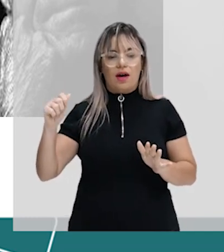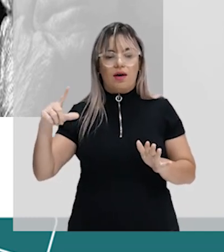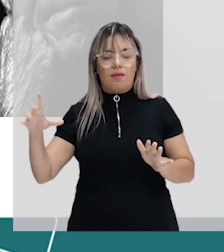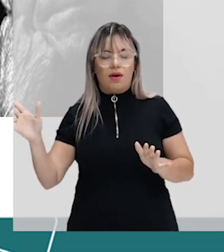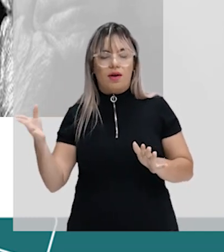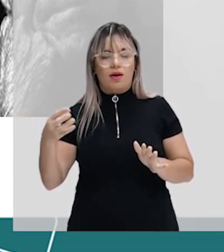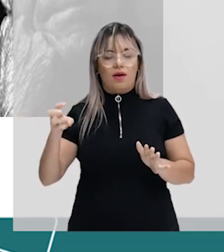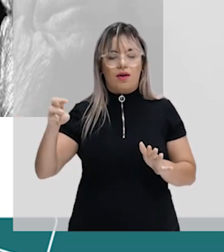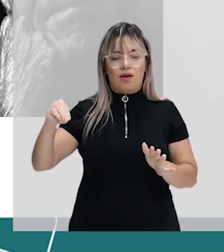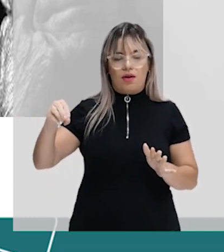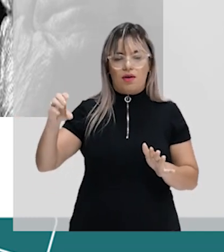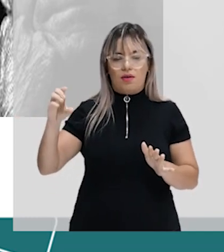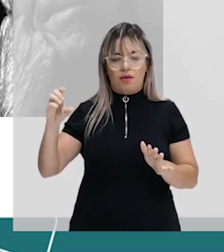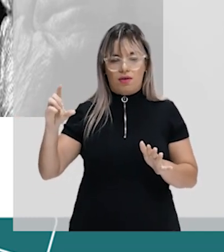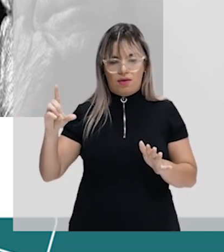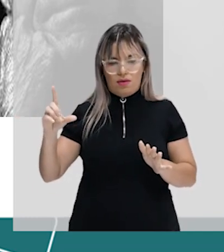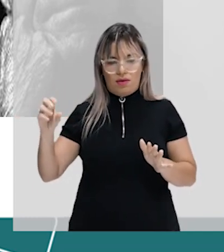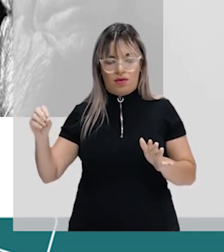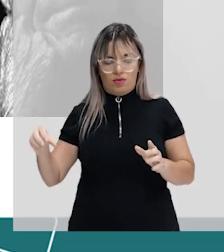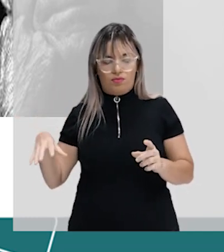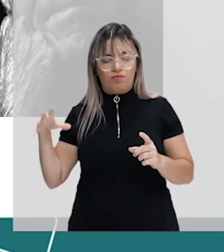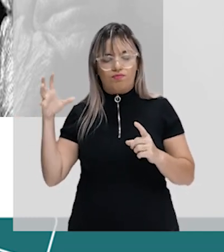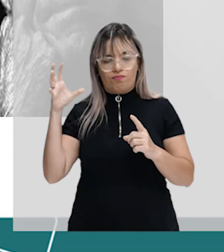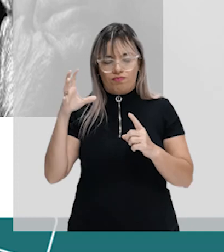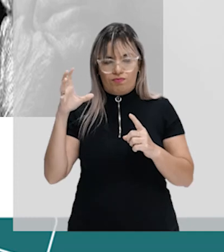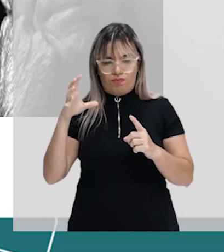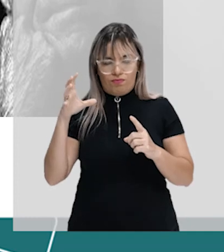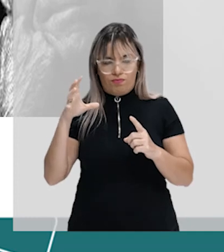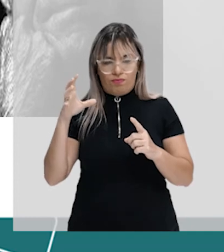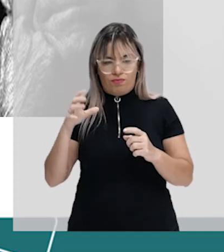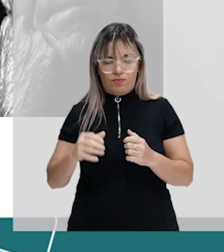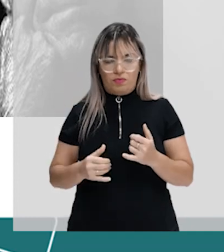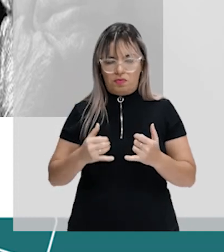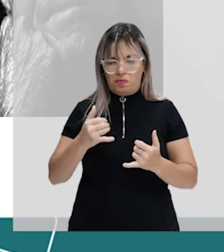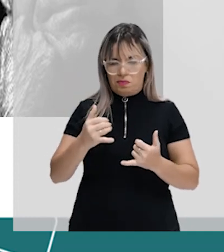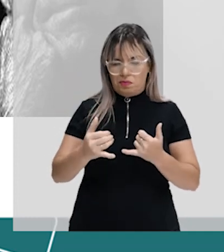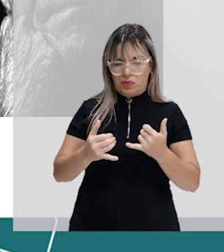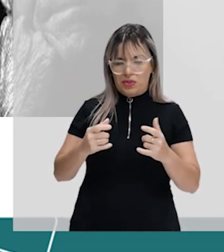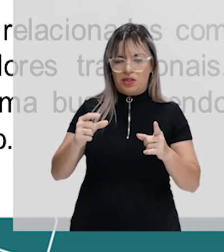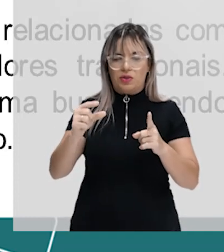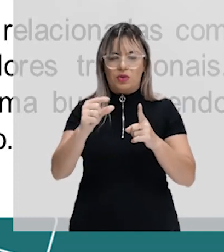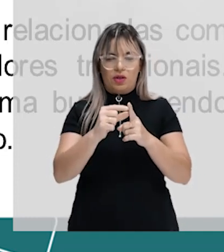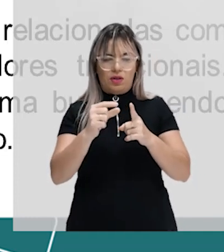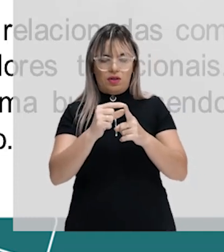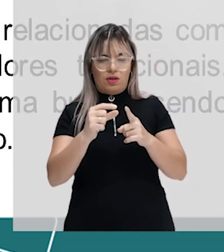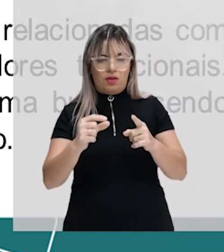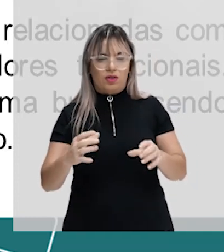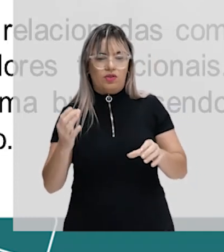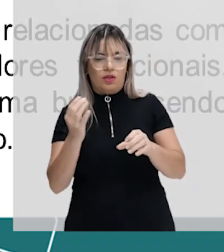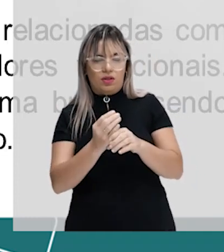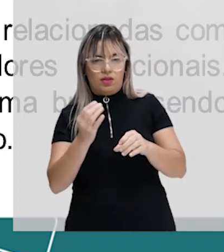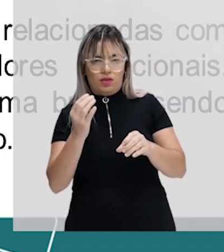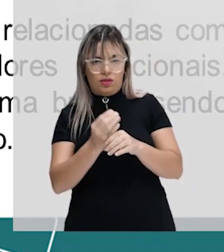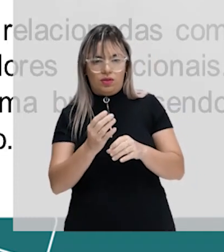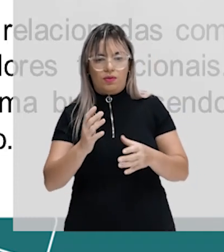essa brincadeira de arquitetura e situação aí de casa, de portas, enfim.